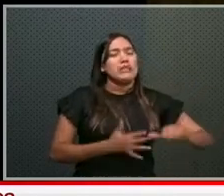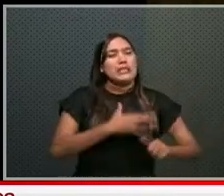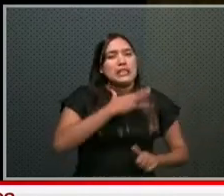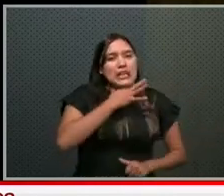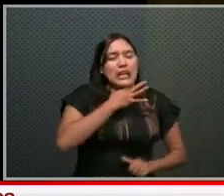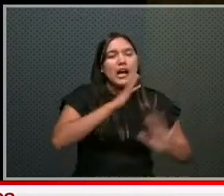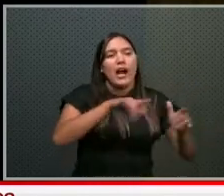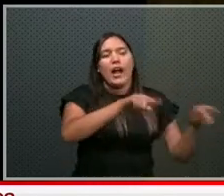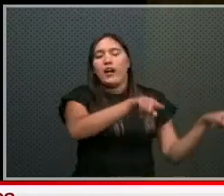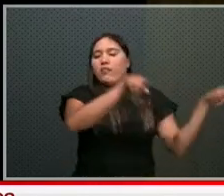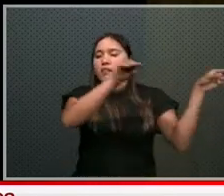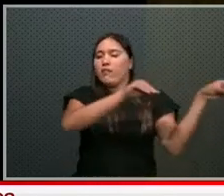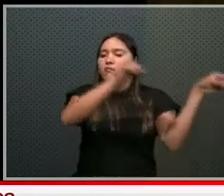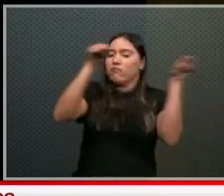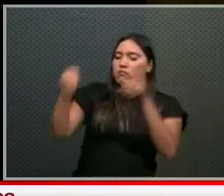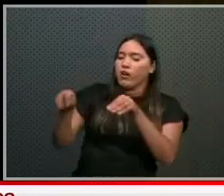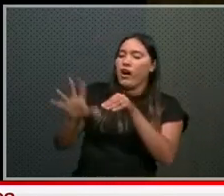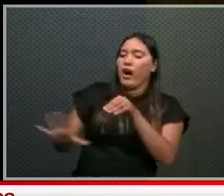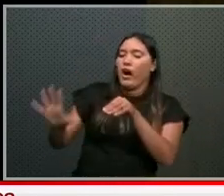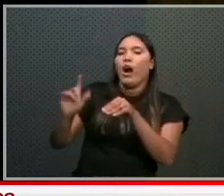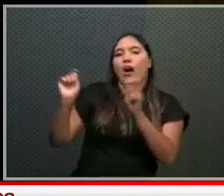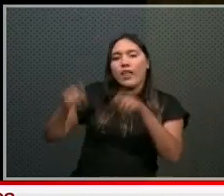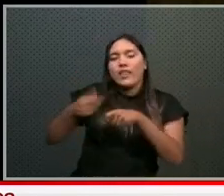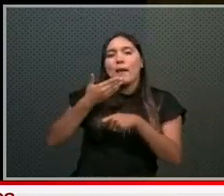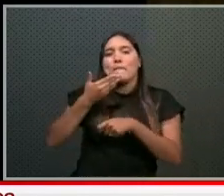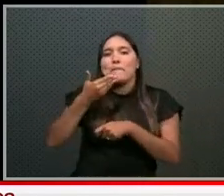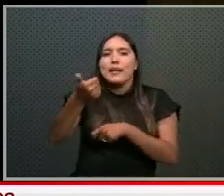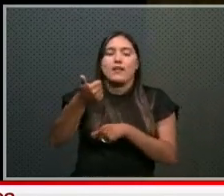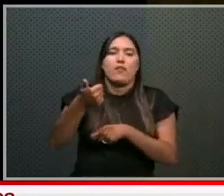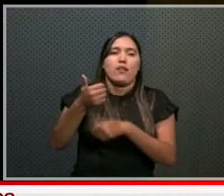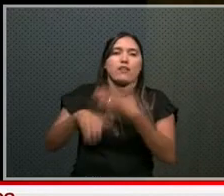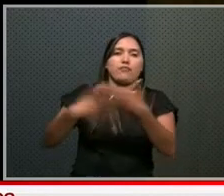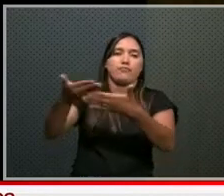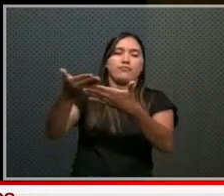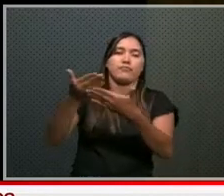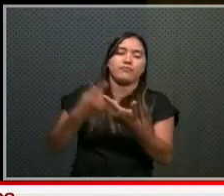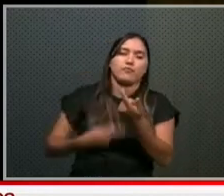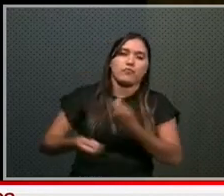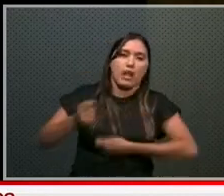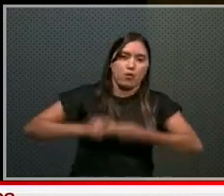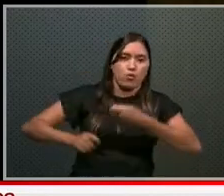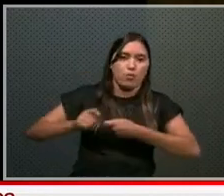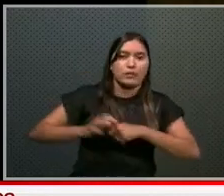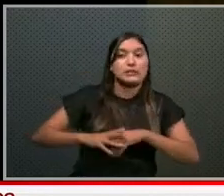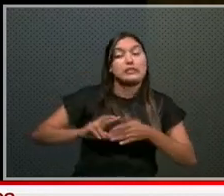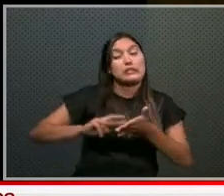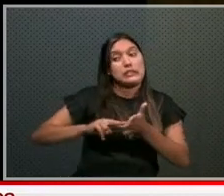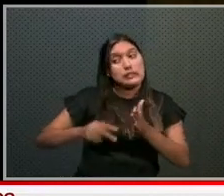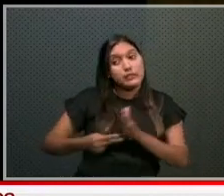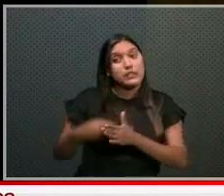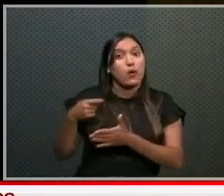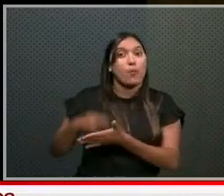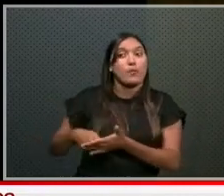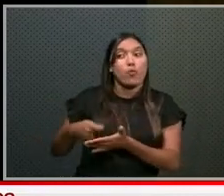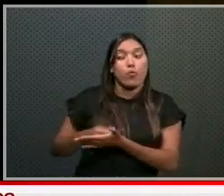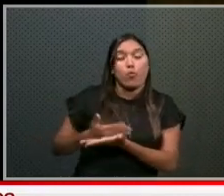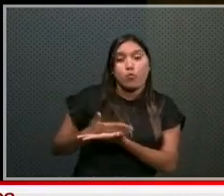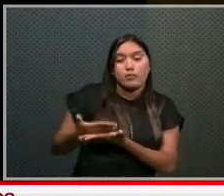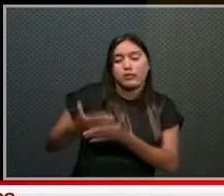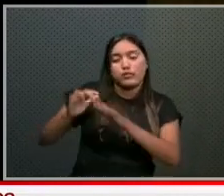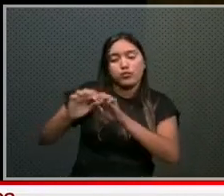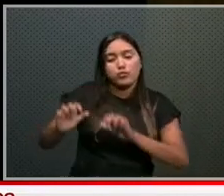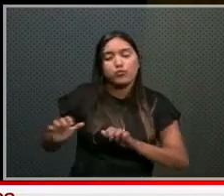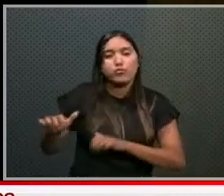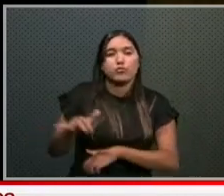região como uma alternativa Econômica logicamente isso cobrou infraestrutura e desafios locais também